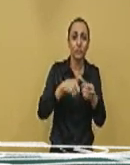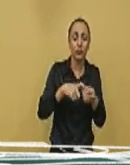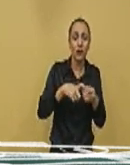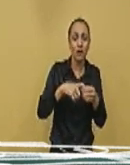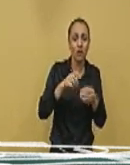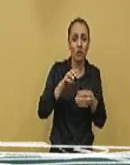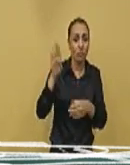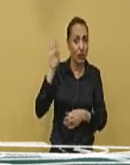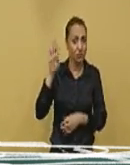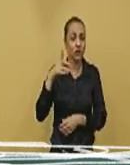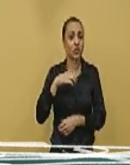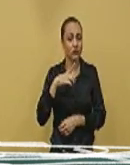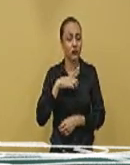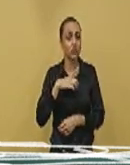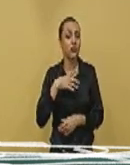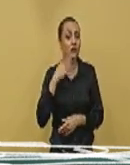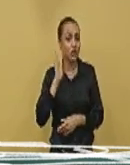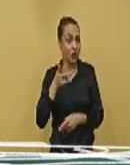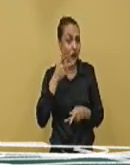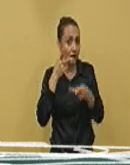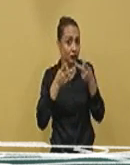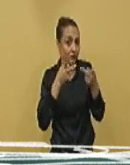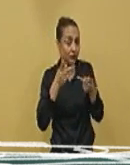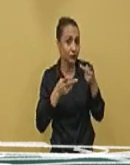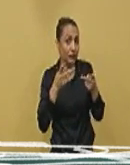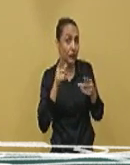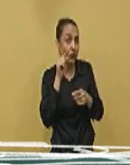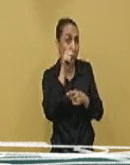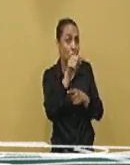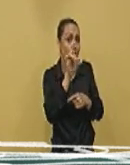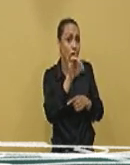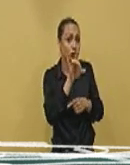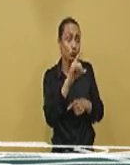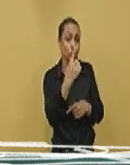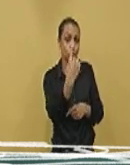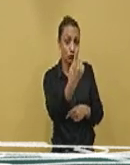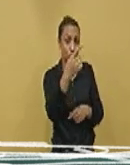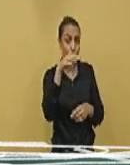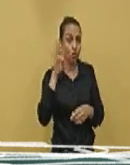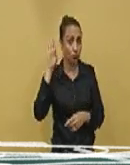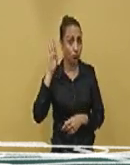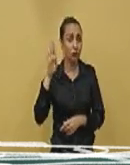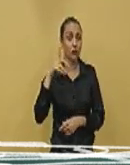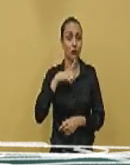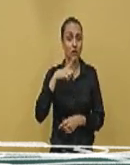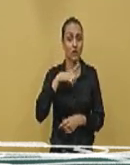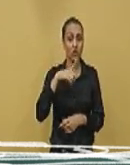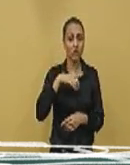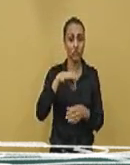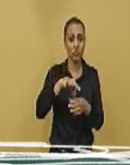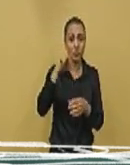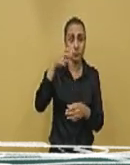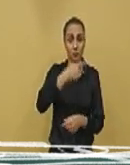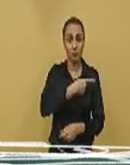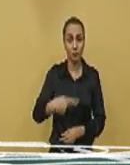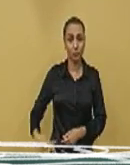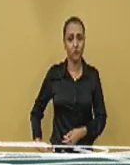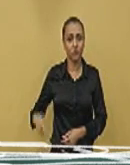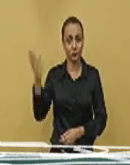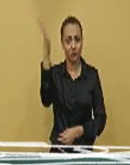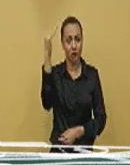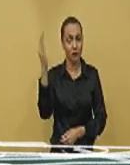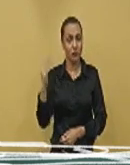inclusive comentários que apontam que só um candidato deverá ser nomeado pelo presidente da República. O senhor